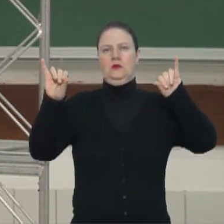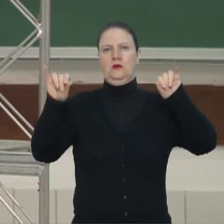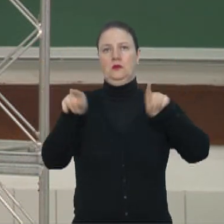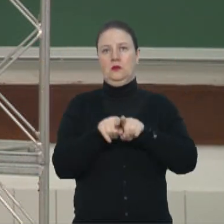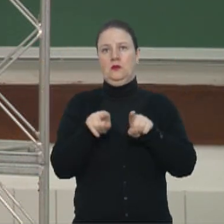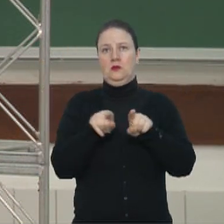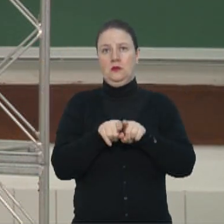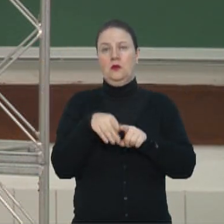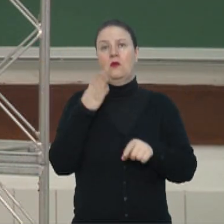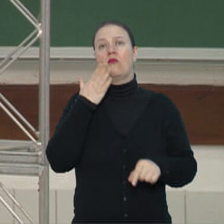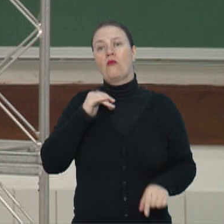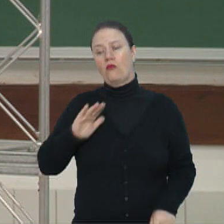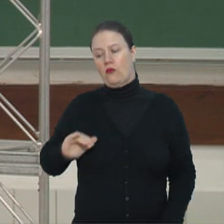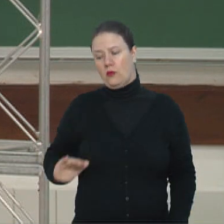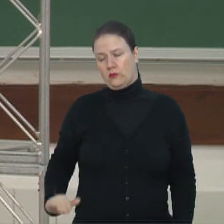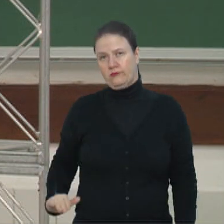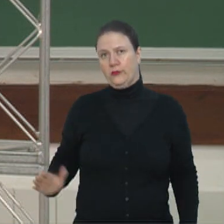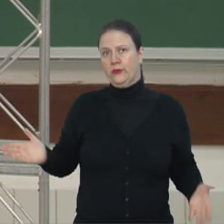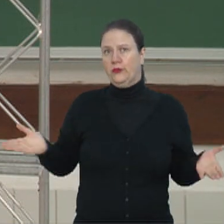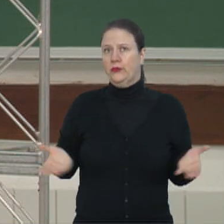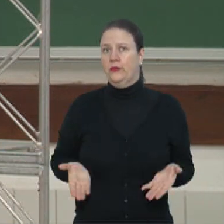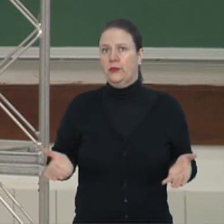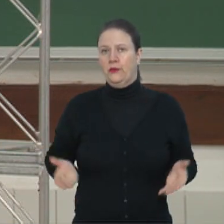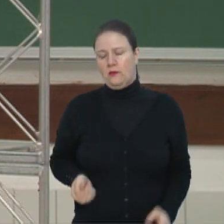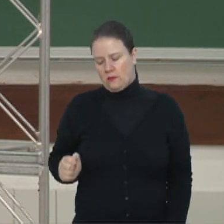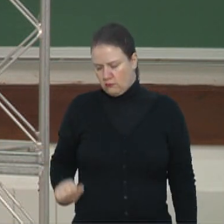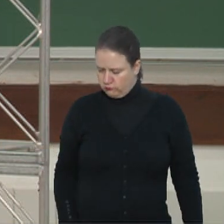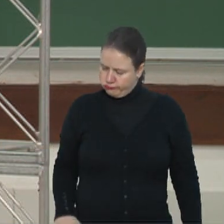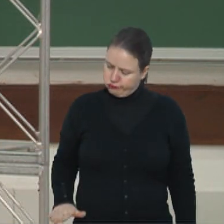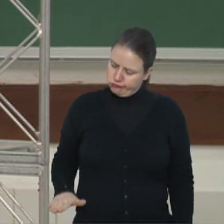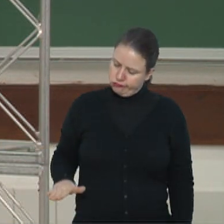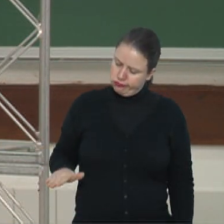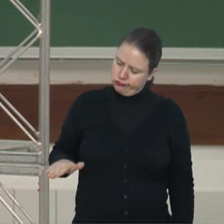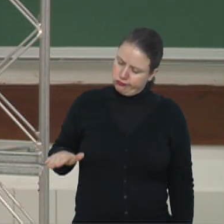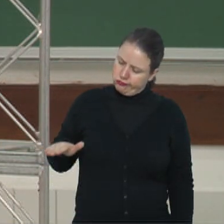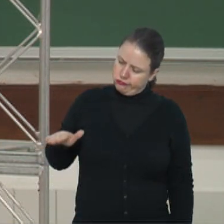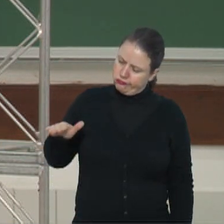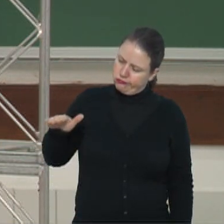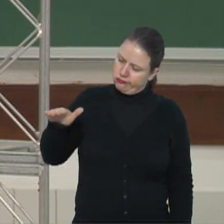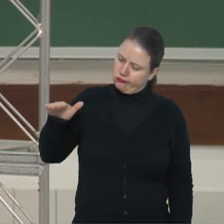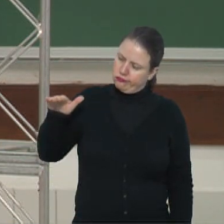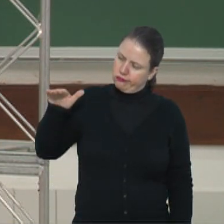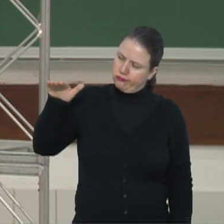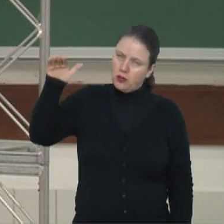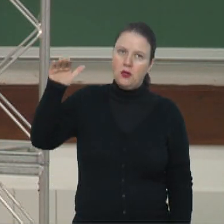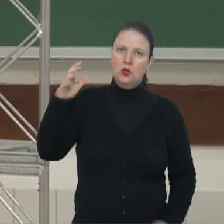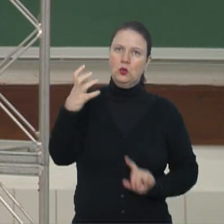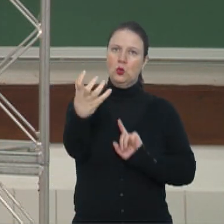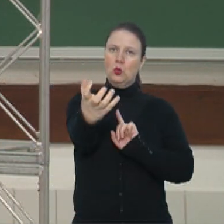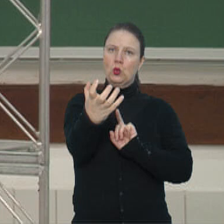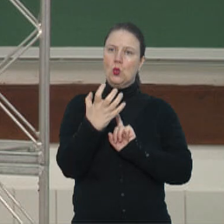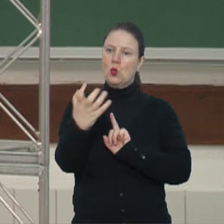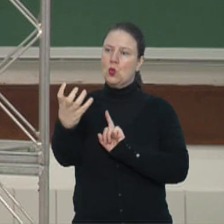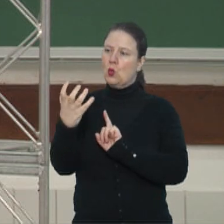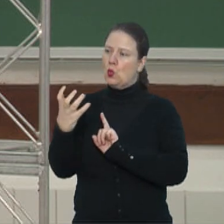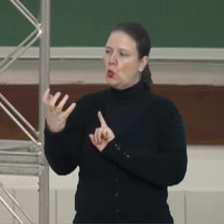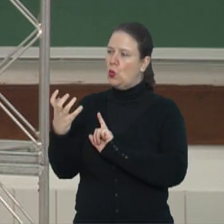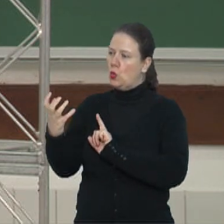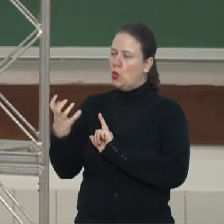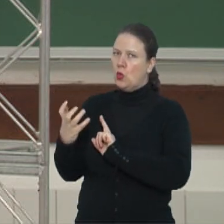que as crianças, hoje em dia, elas crescem, né, sendo ali impactadas pela cultura